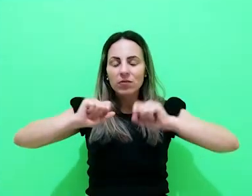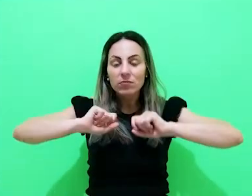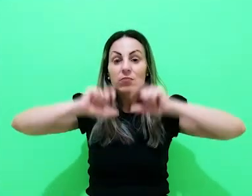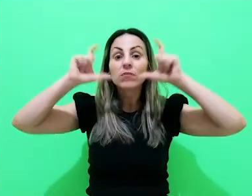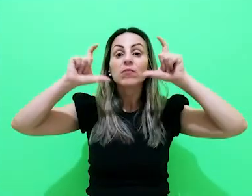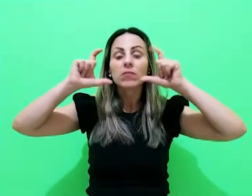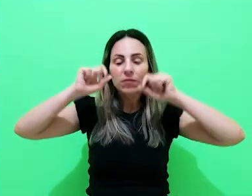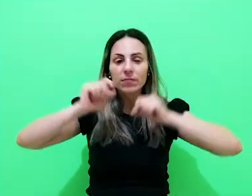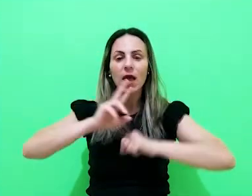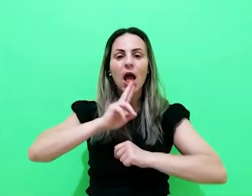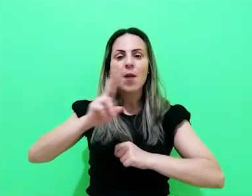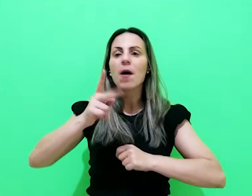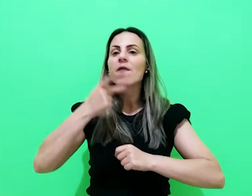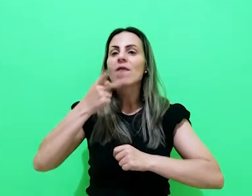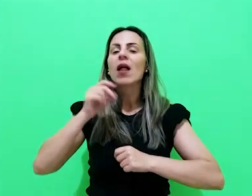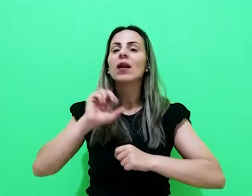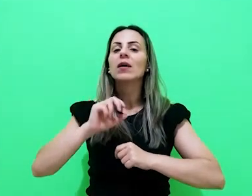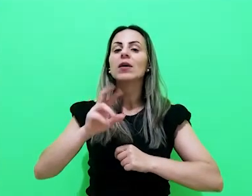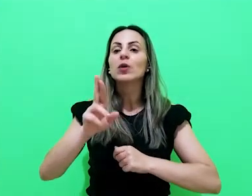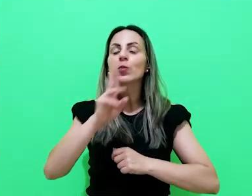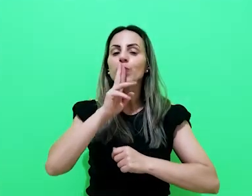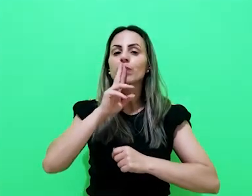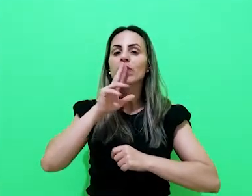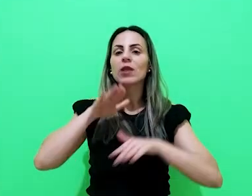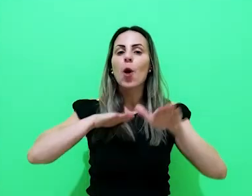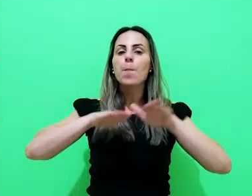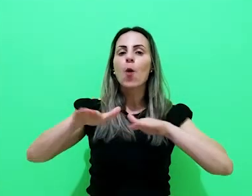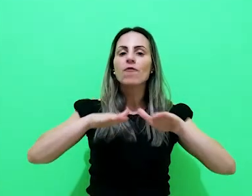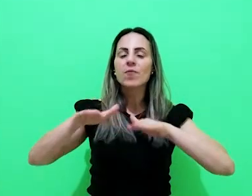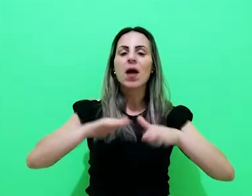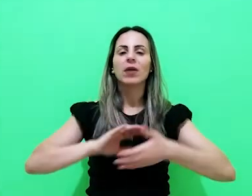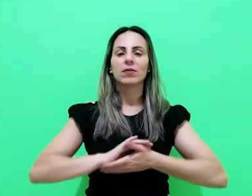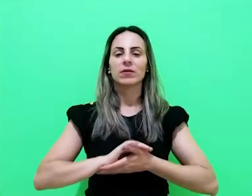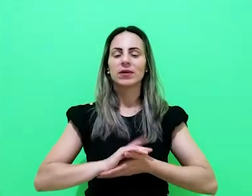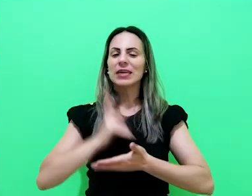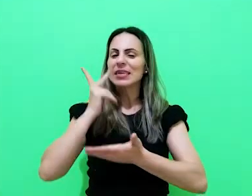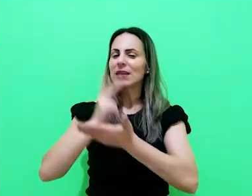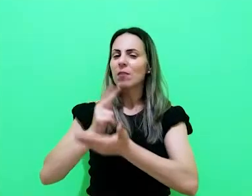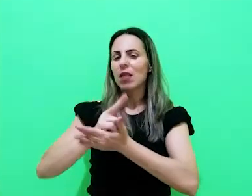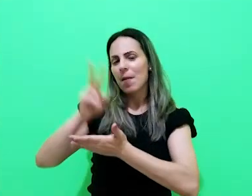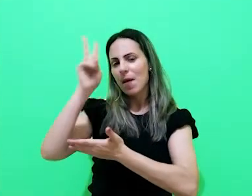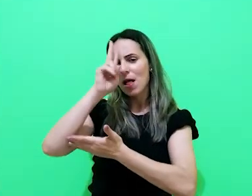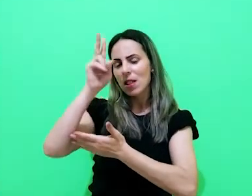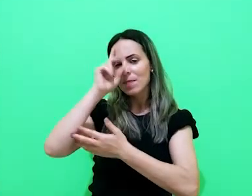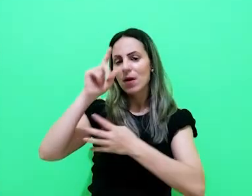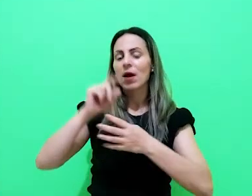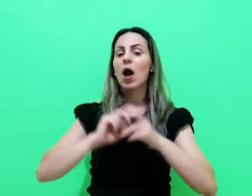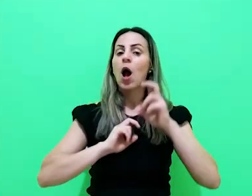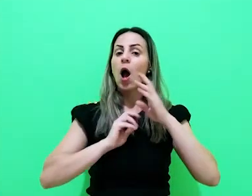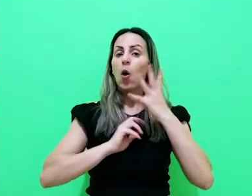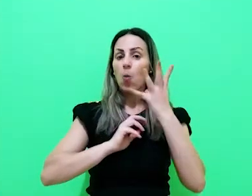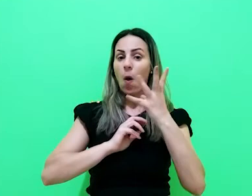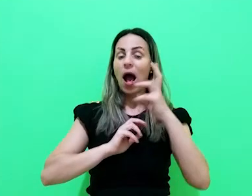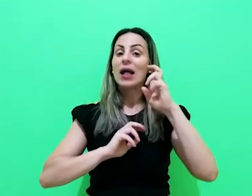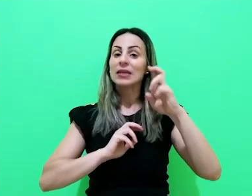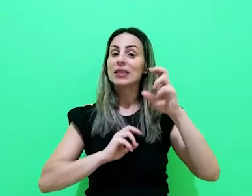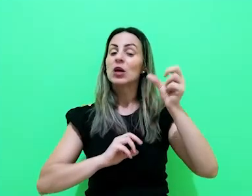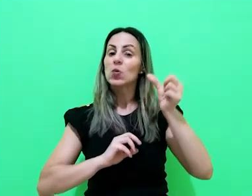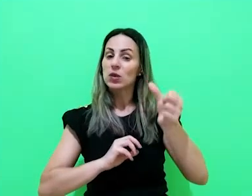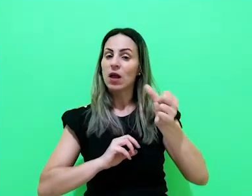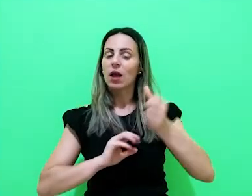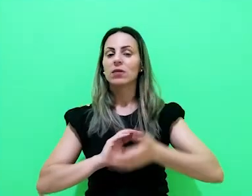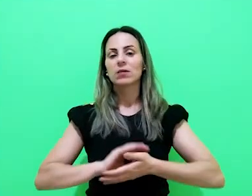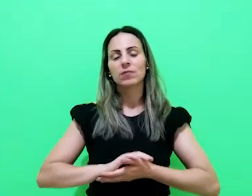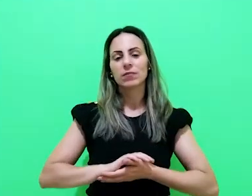ocular, resposta verbal e resposta motora. Então, sempre para o pessoal lembrar, assim, falo 4, 5, 6, tá?